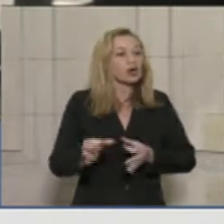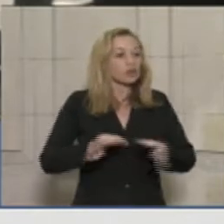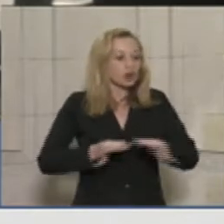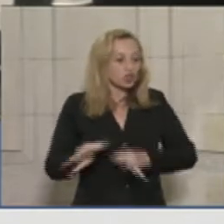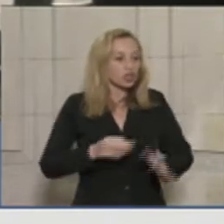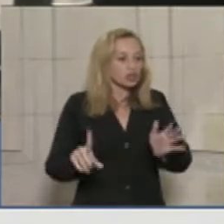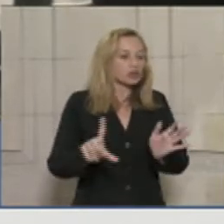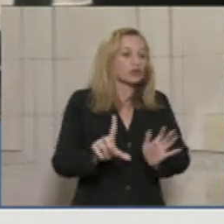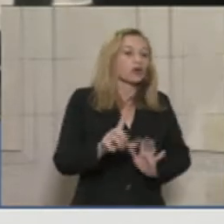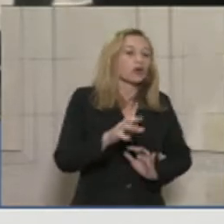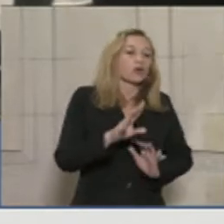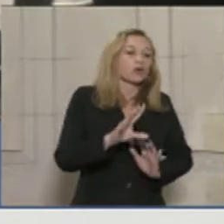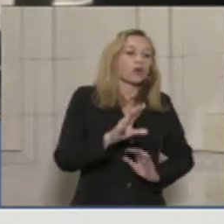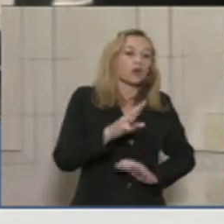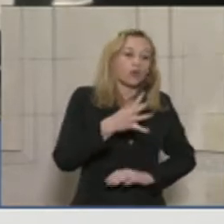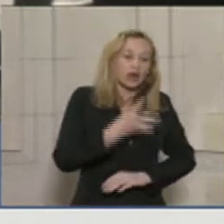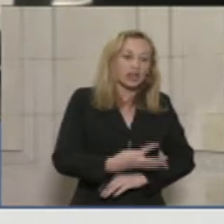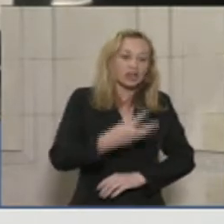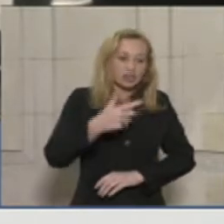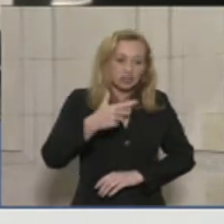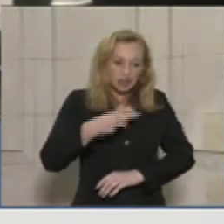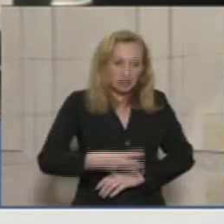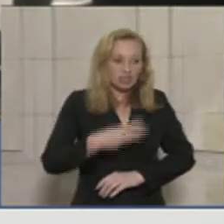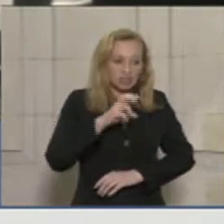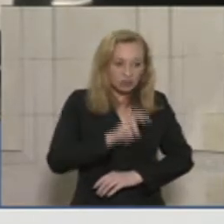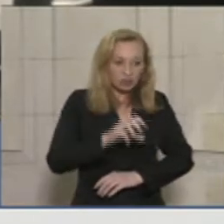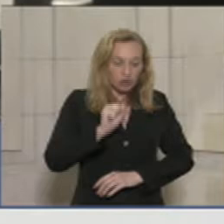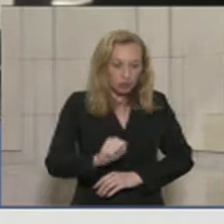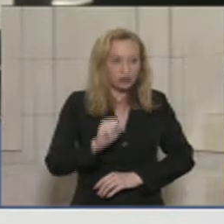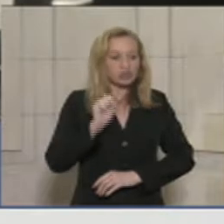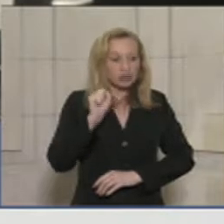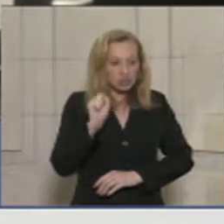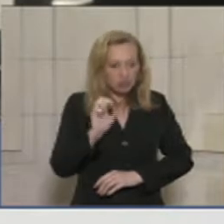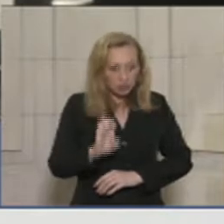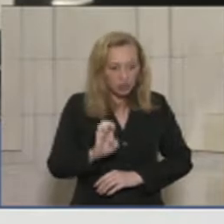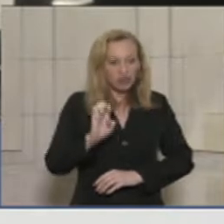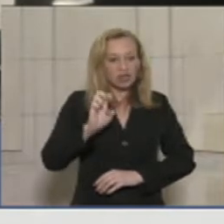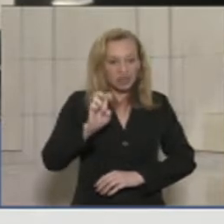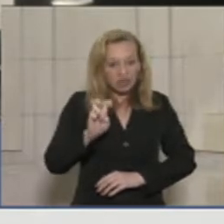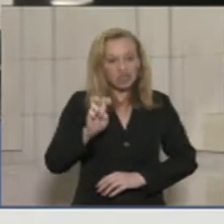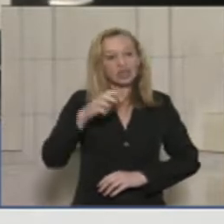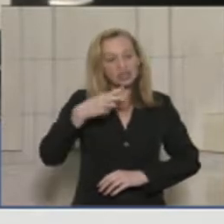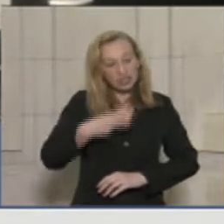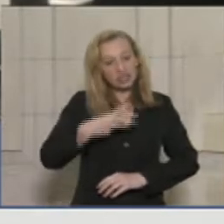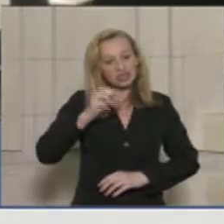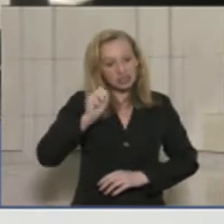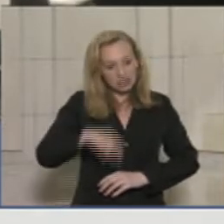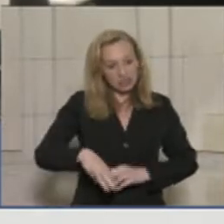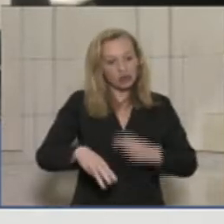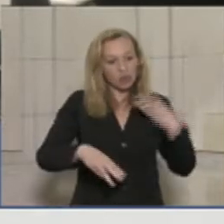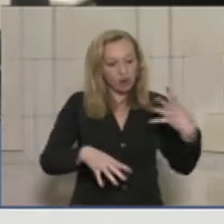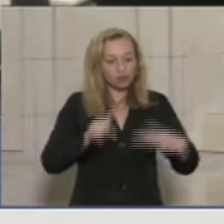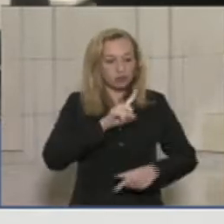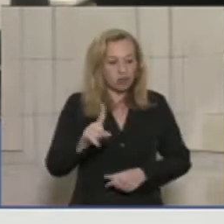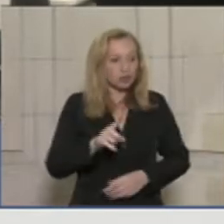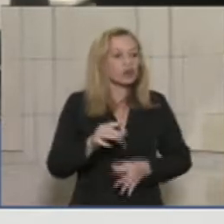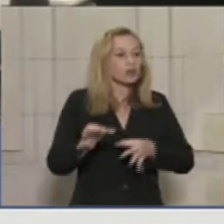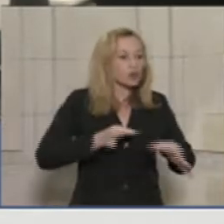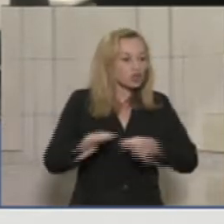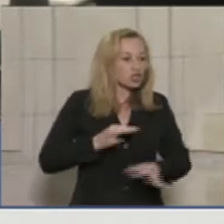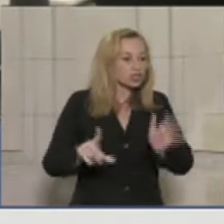4378, 56 sim e 4 não. Projeto de lei 4513,